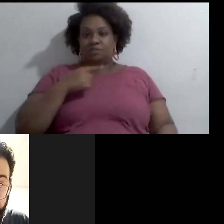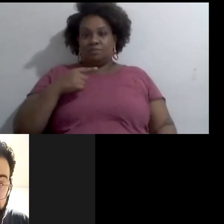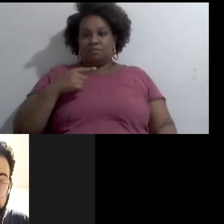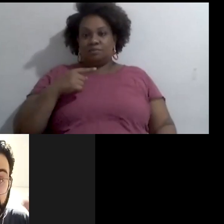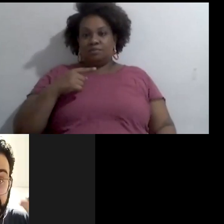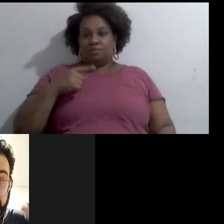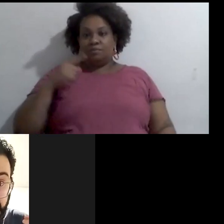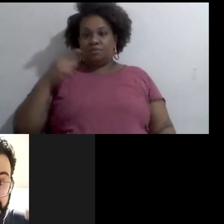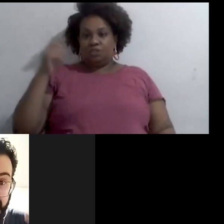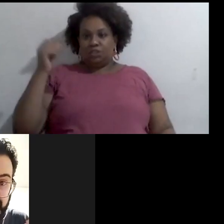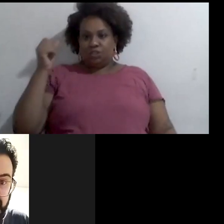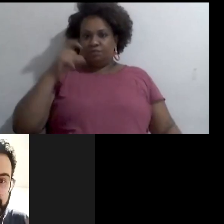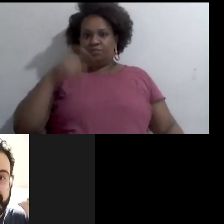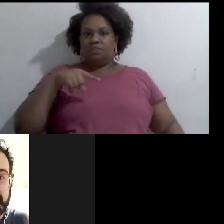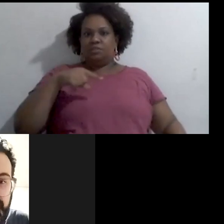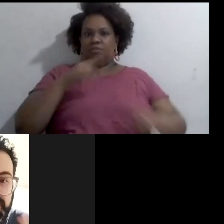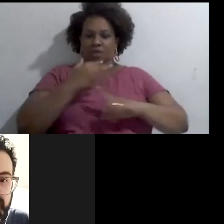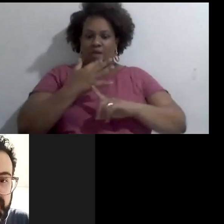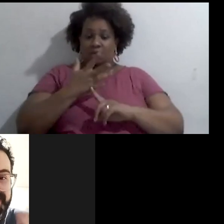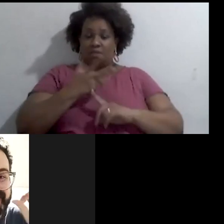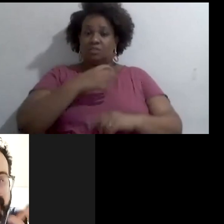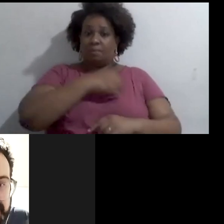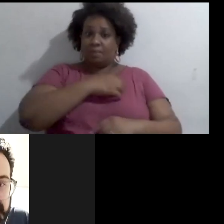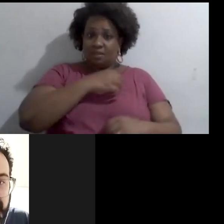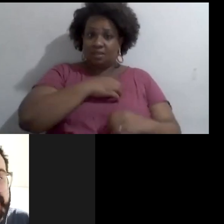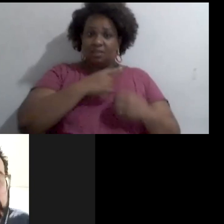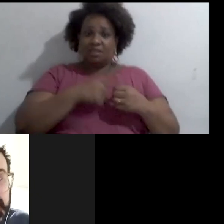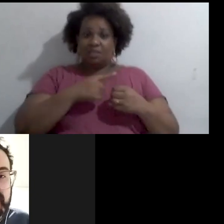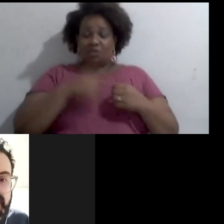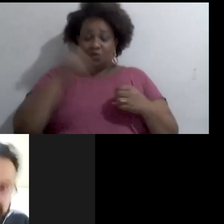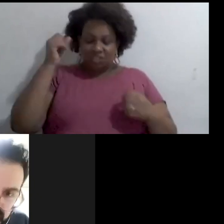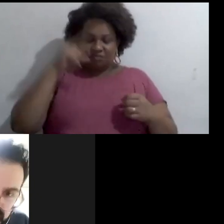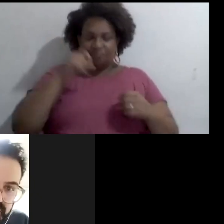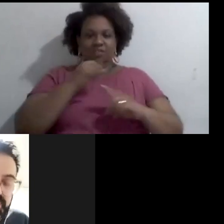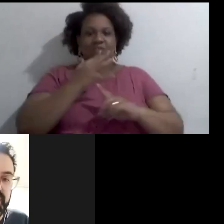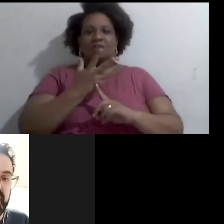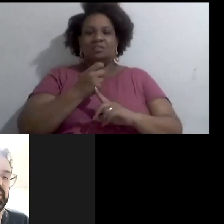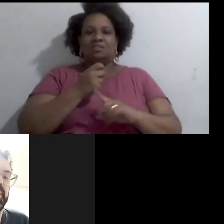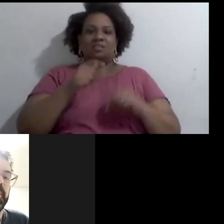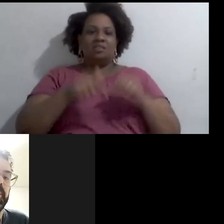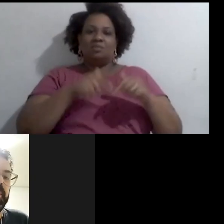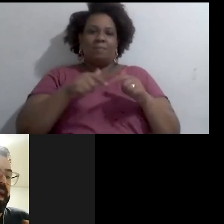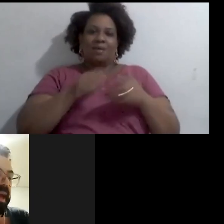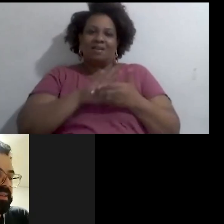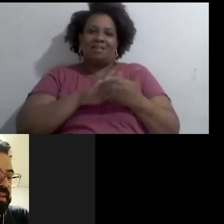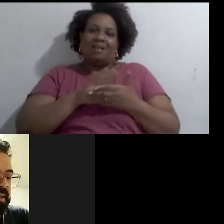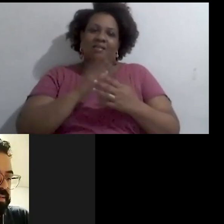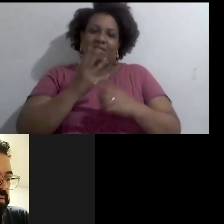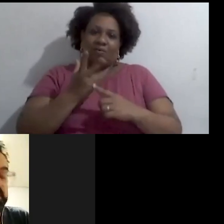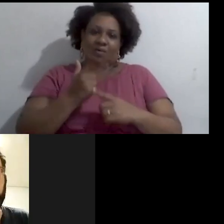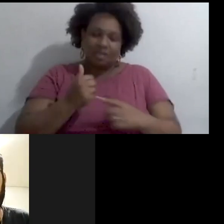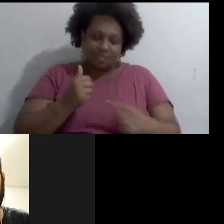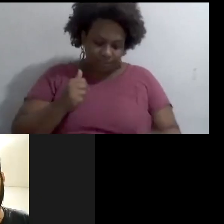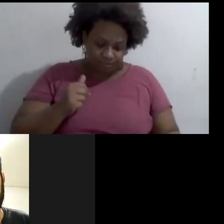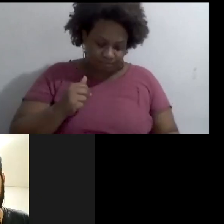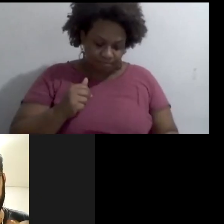com arte no interior da Bahia, mas difícil ainda é ser artista e não trabalhar de jeito nenhum com arte. Essas são